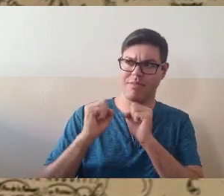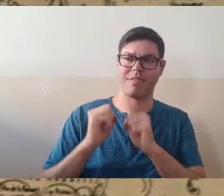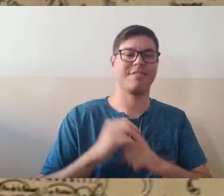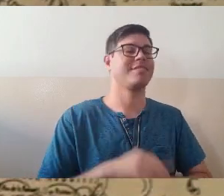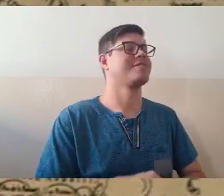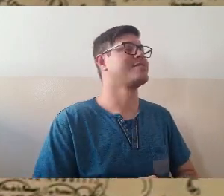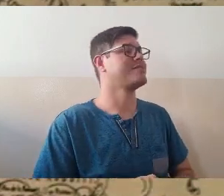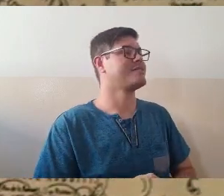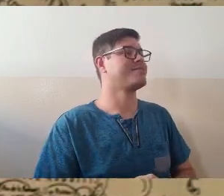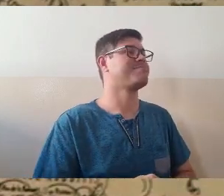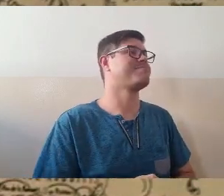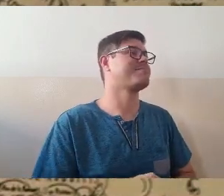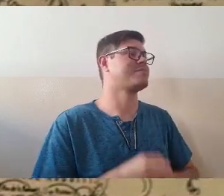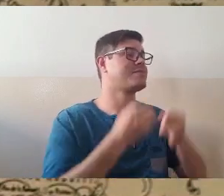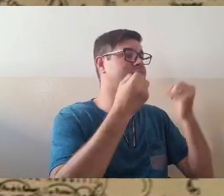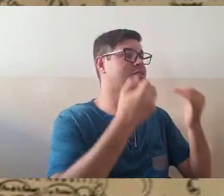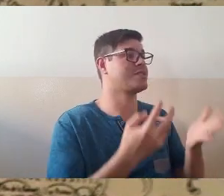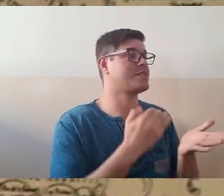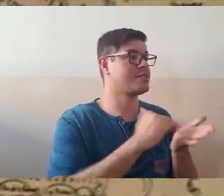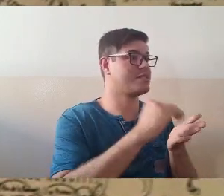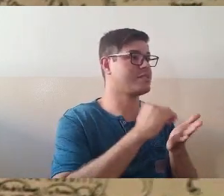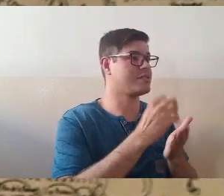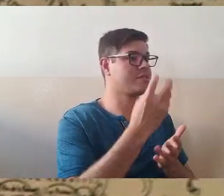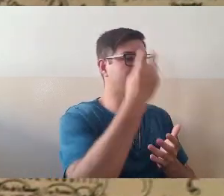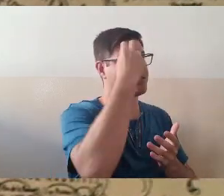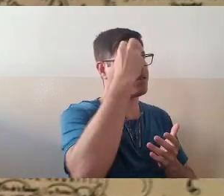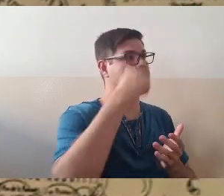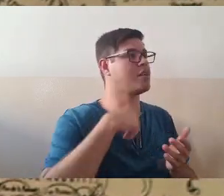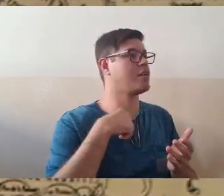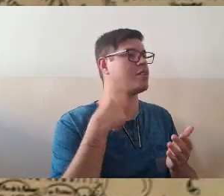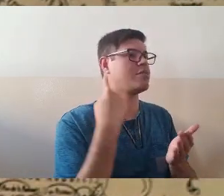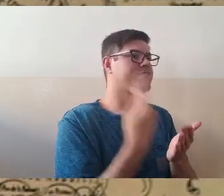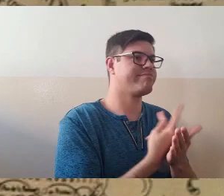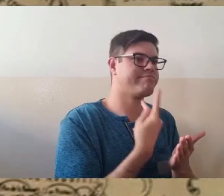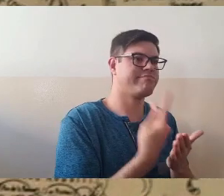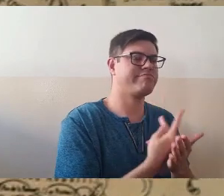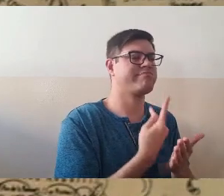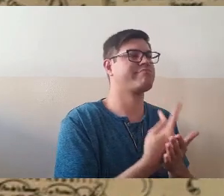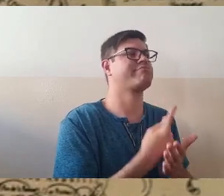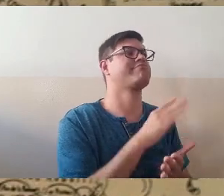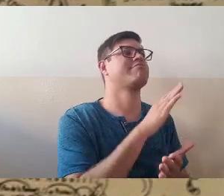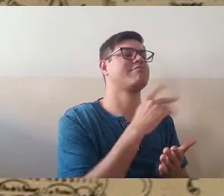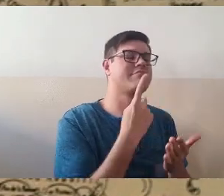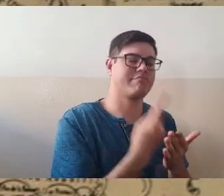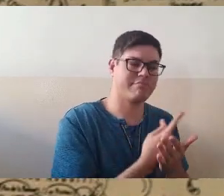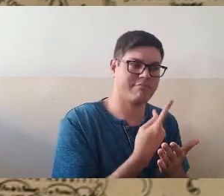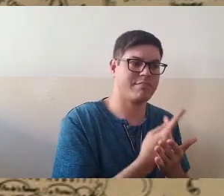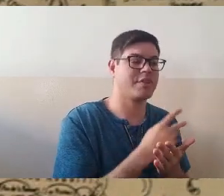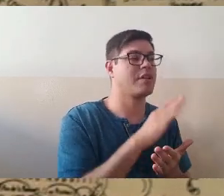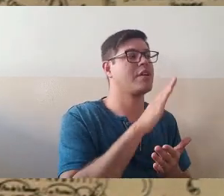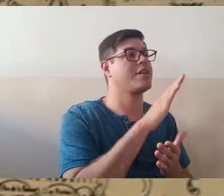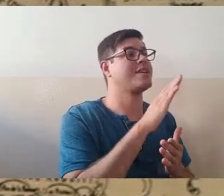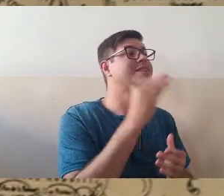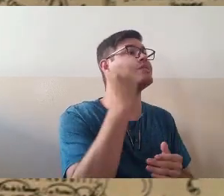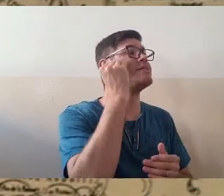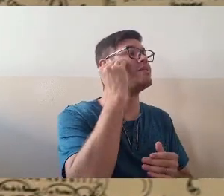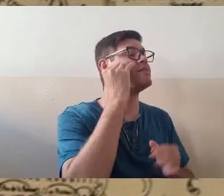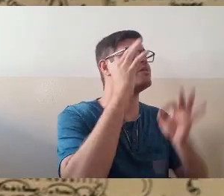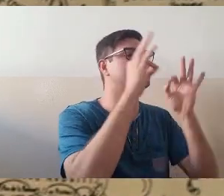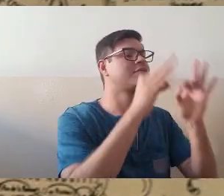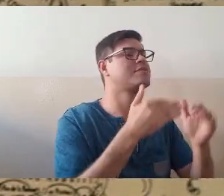dizer que a Secretaria de Cultura, nós vamos errar. Nós vamos errar. Mas nós vamos errar tentando acertar. Tentando